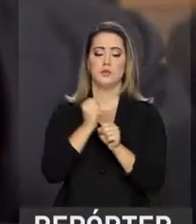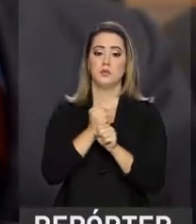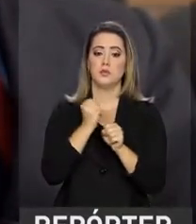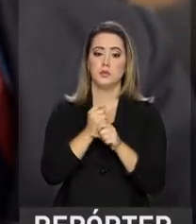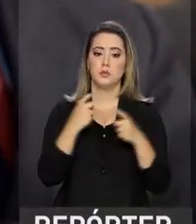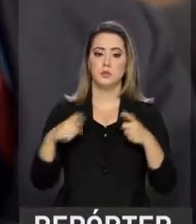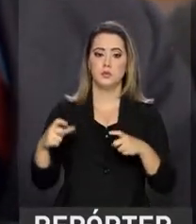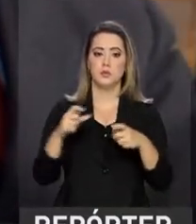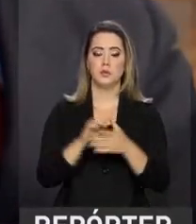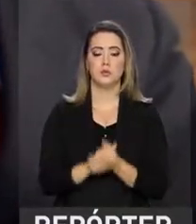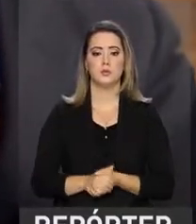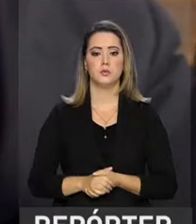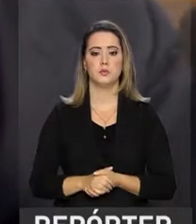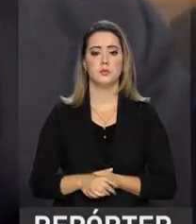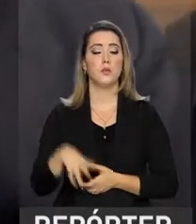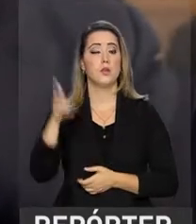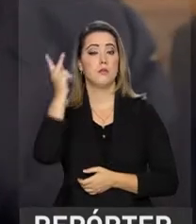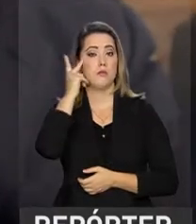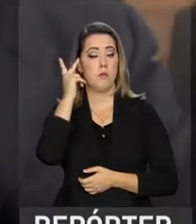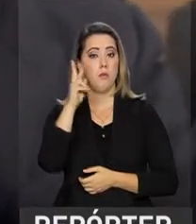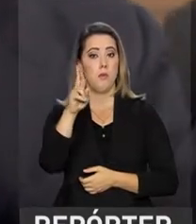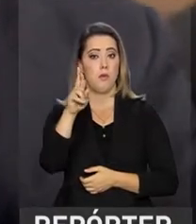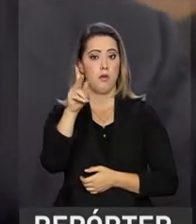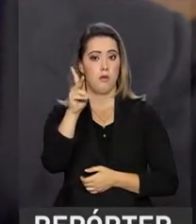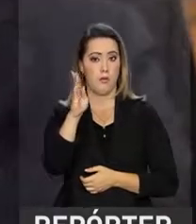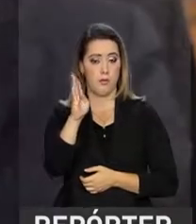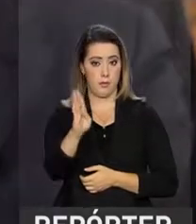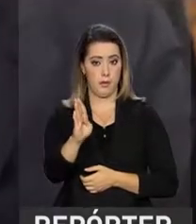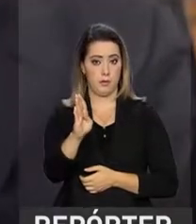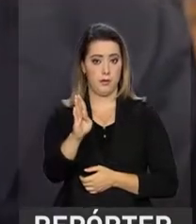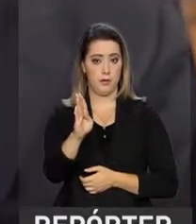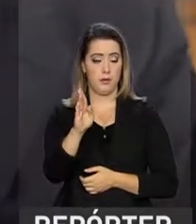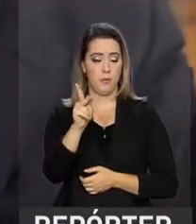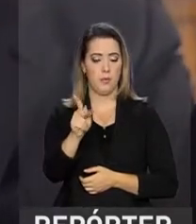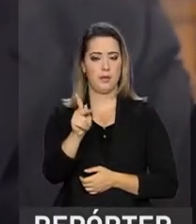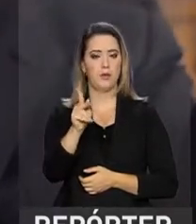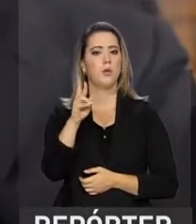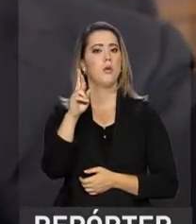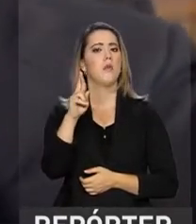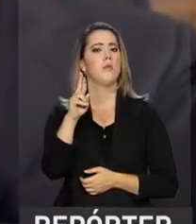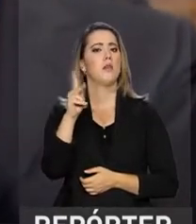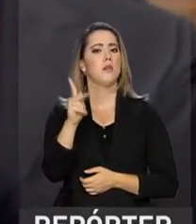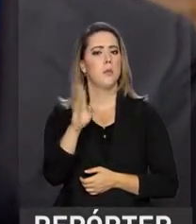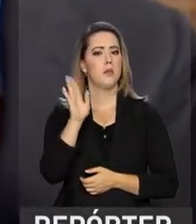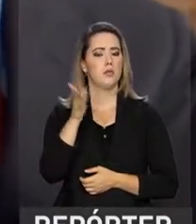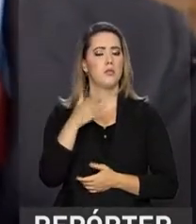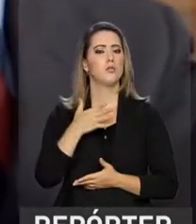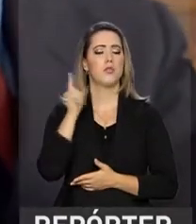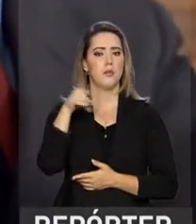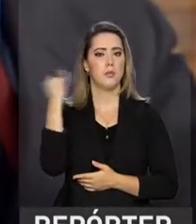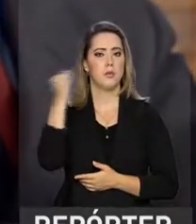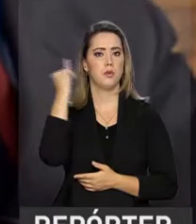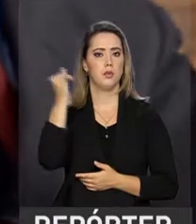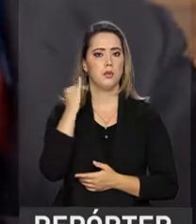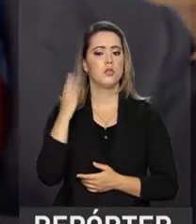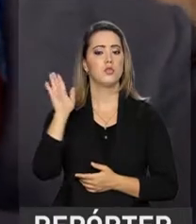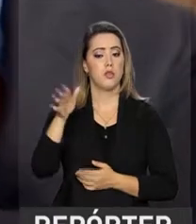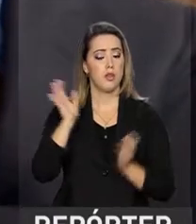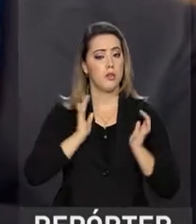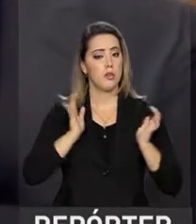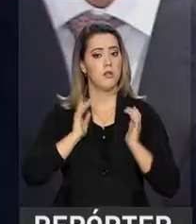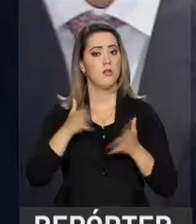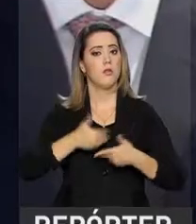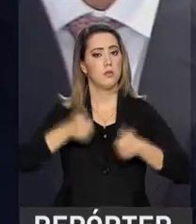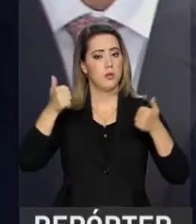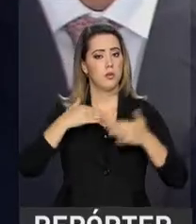ribeirão preto já é uma cidade de grande prosperidade este gesto vai ampliar ainda mais a prosperidade é de ribeirão